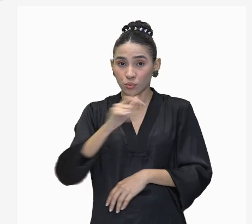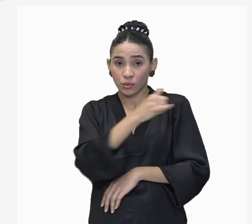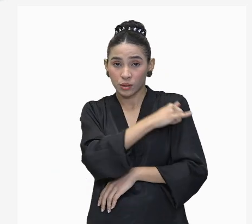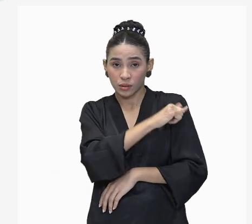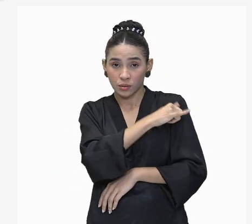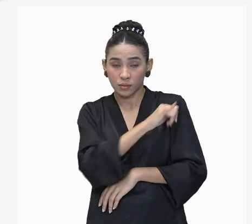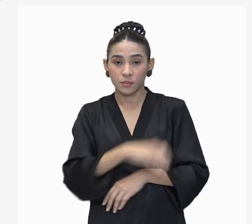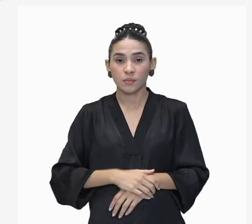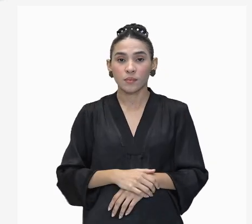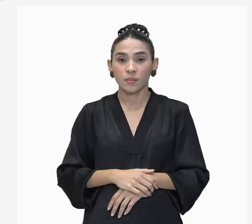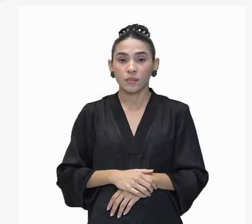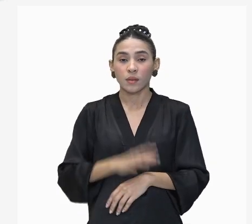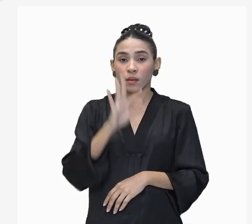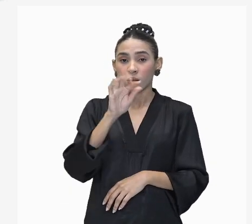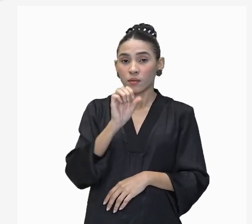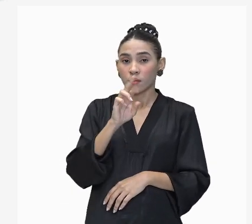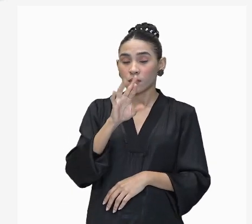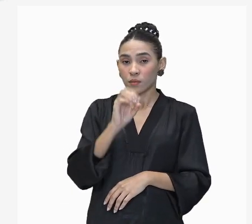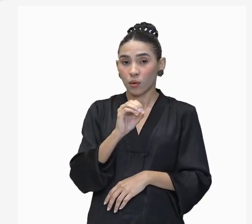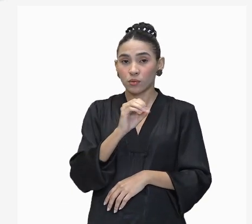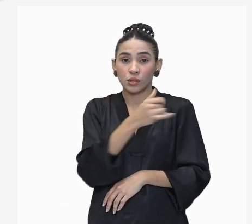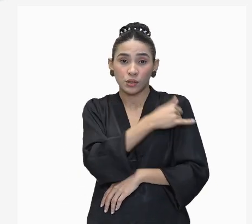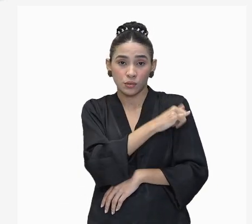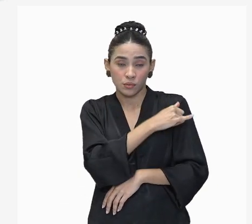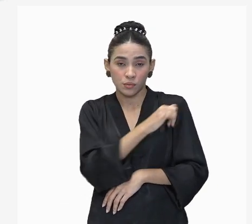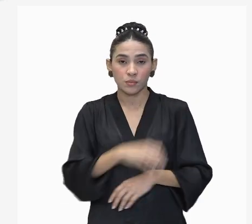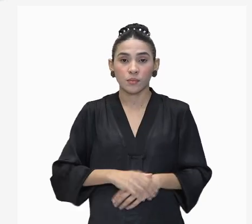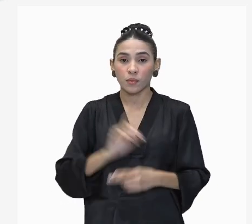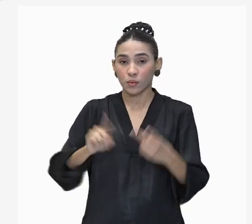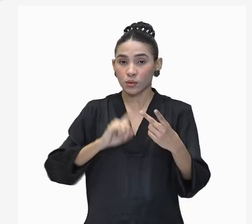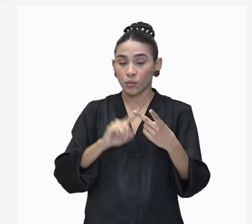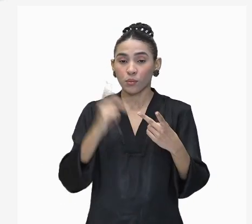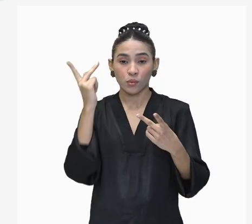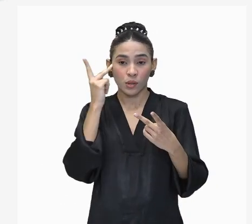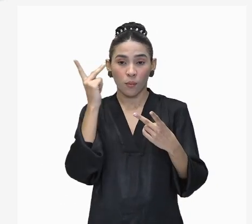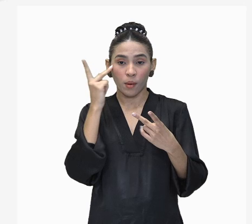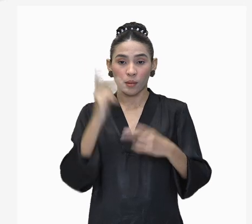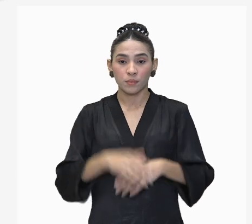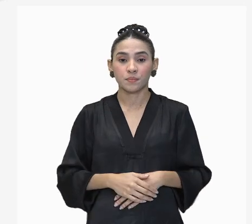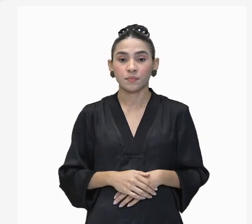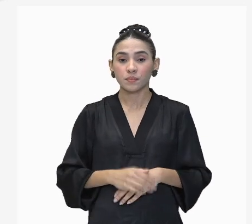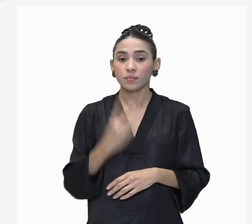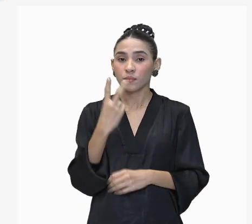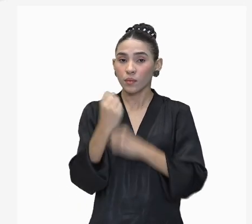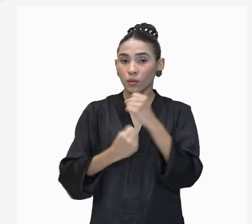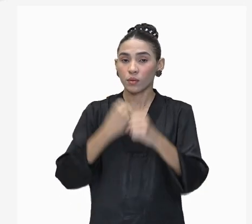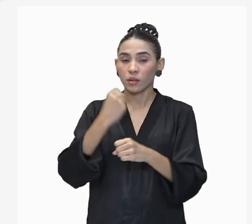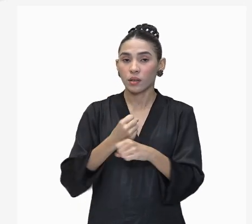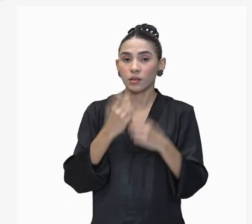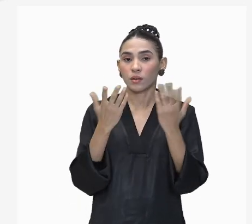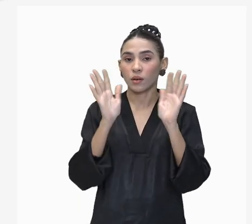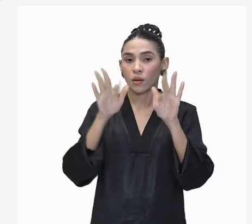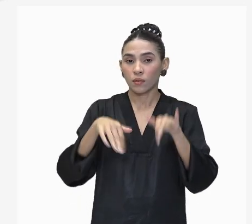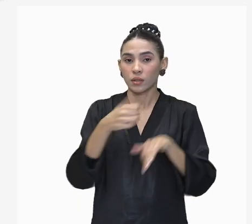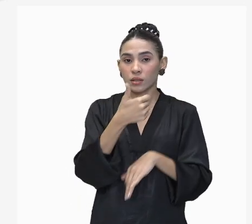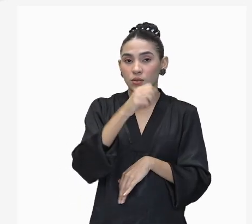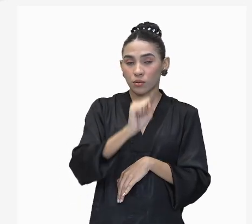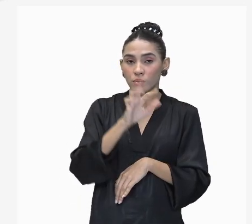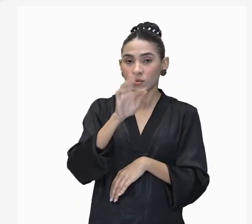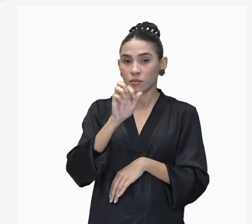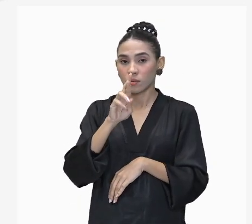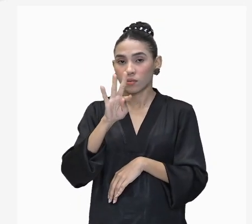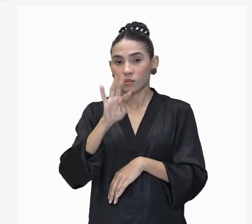de Copacabana, Rio de Janeiro. O segundo acontece em São Paulo, 2 anos após a revolta dos 18 do